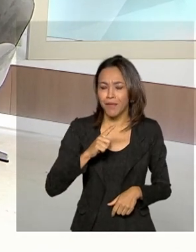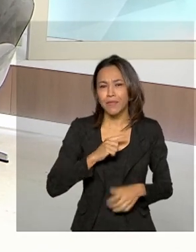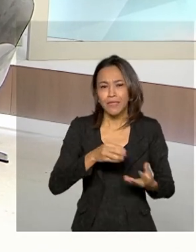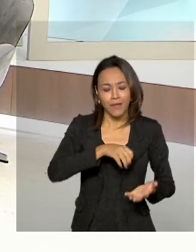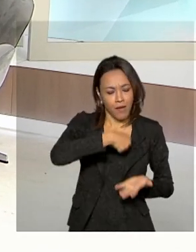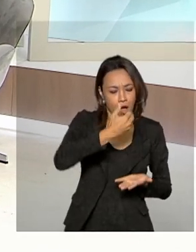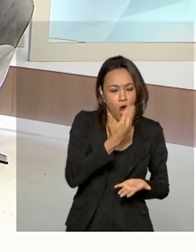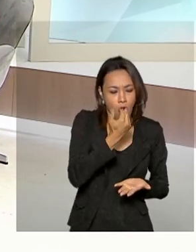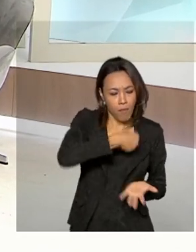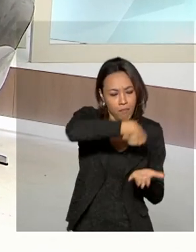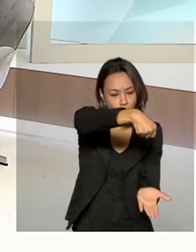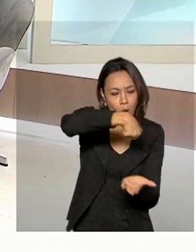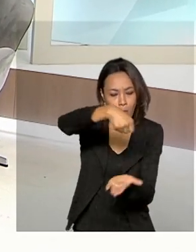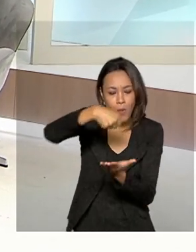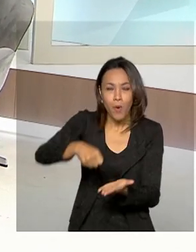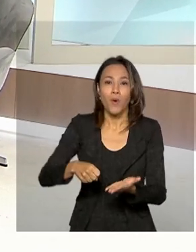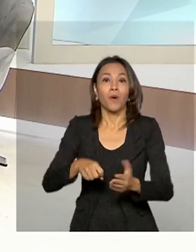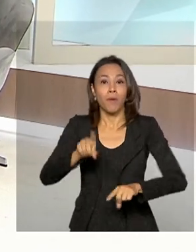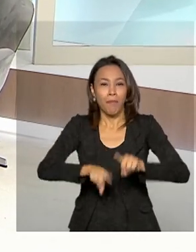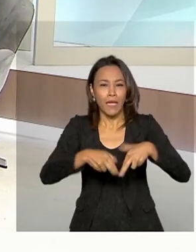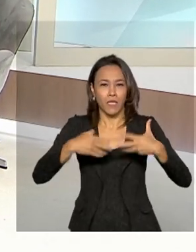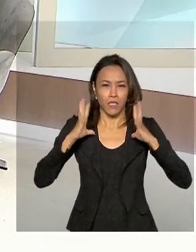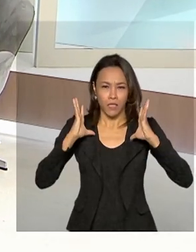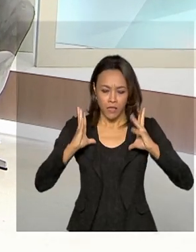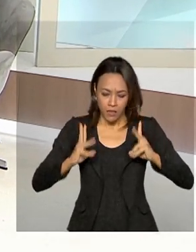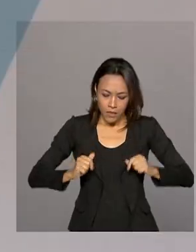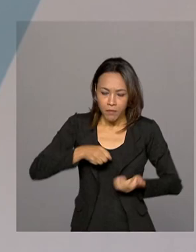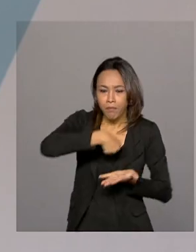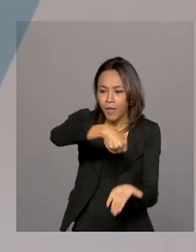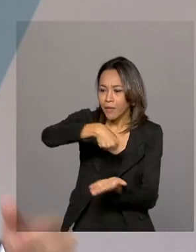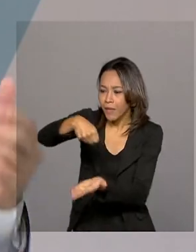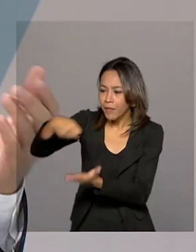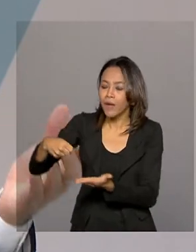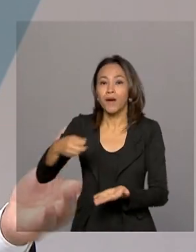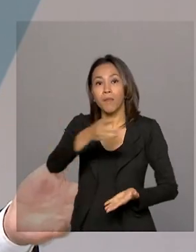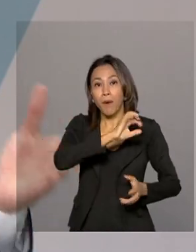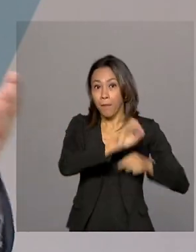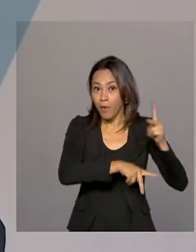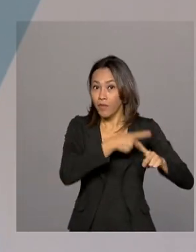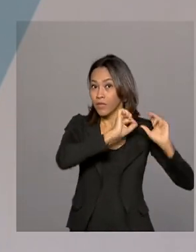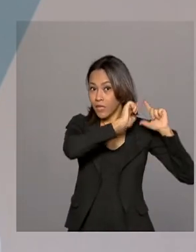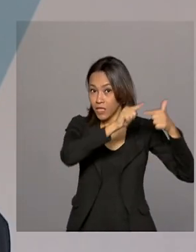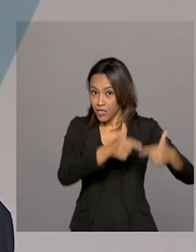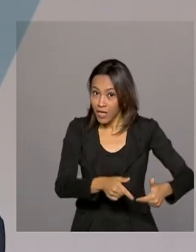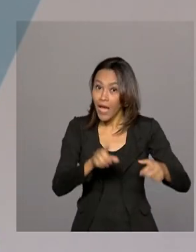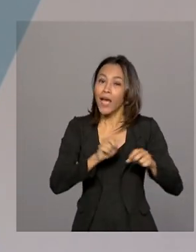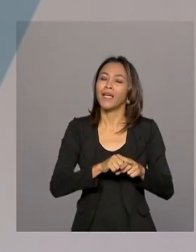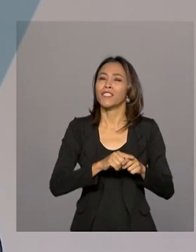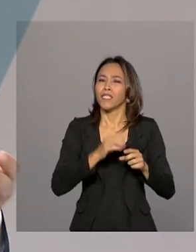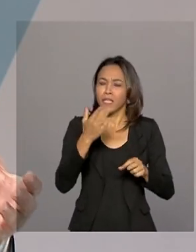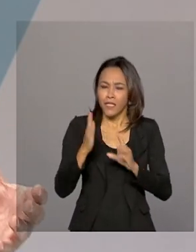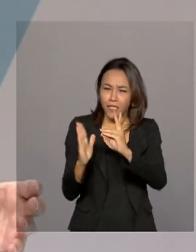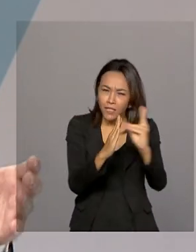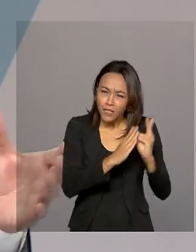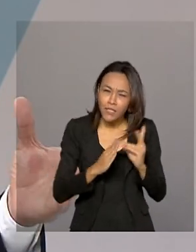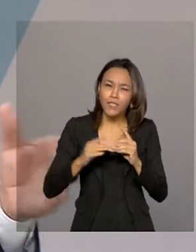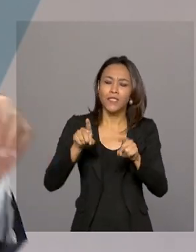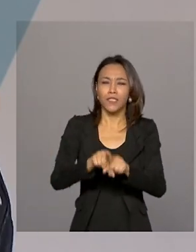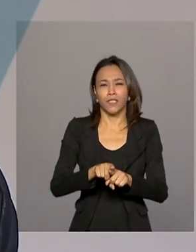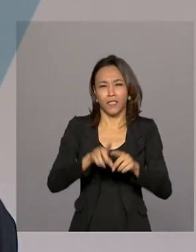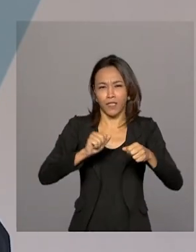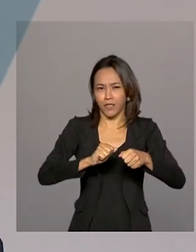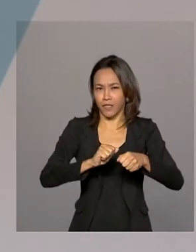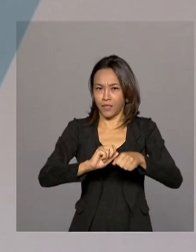cestas básicas e kits de higiene para comunidades tradicionais, indígenas e quilombolas, também outras comunidades